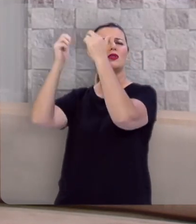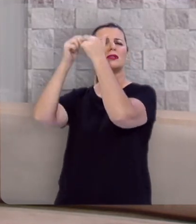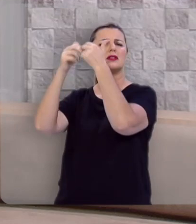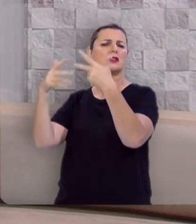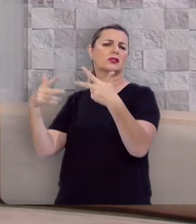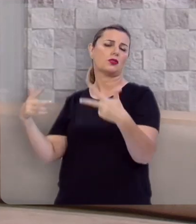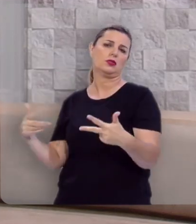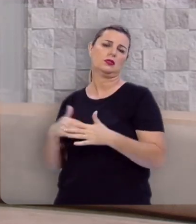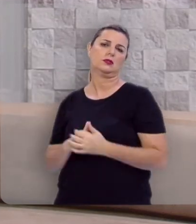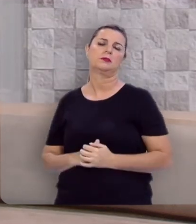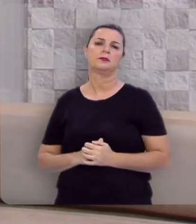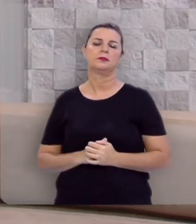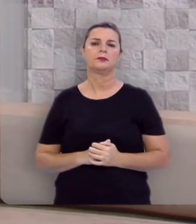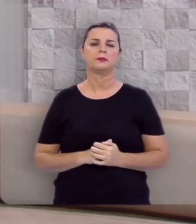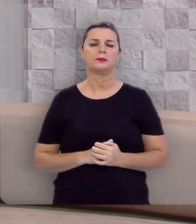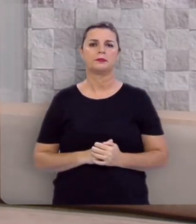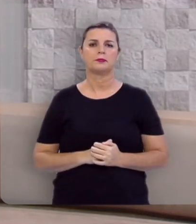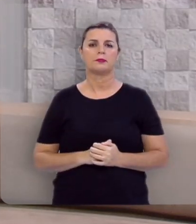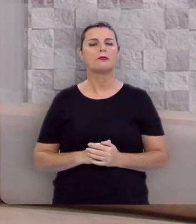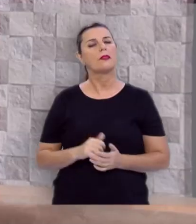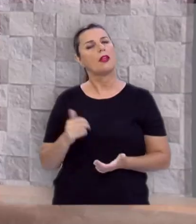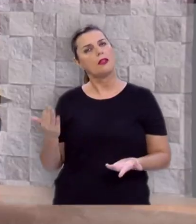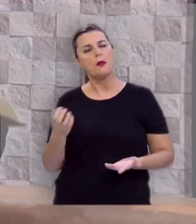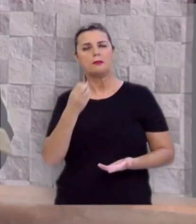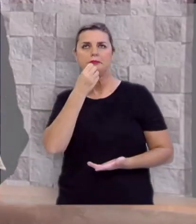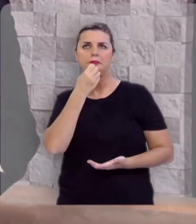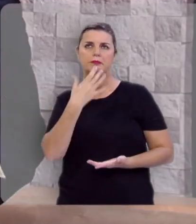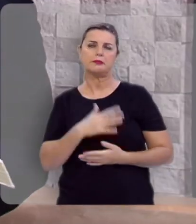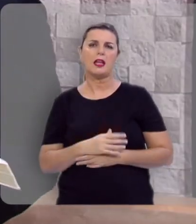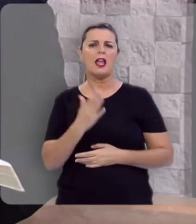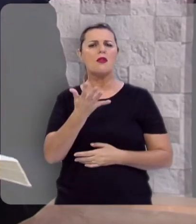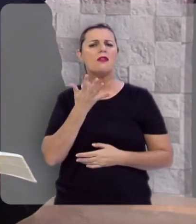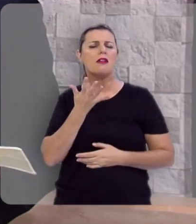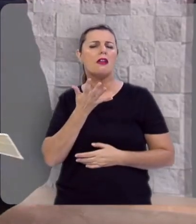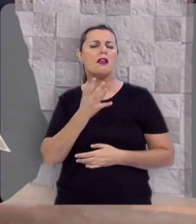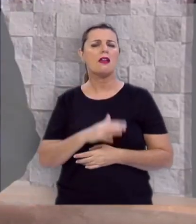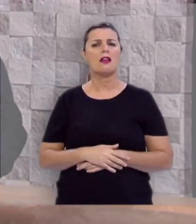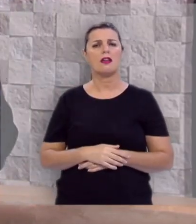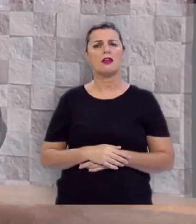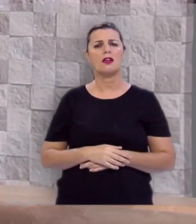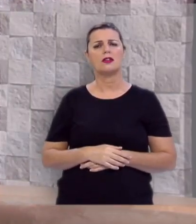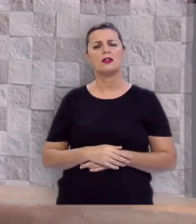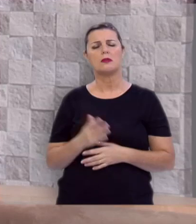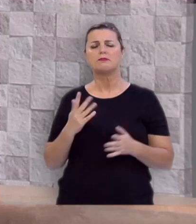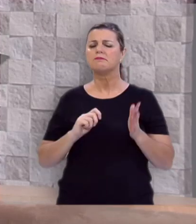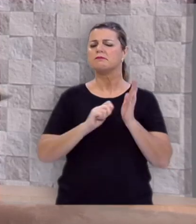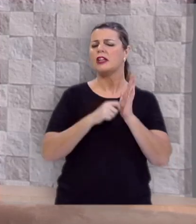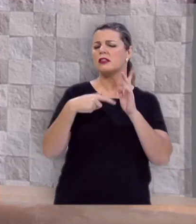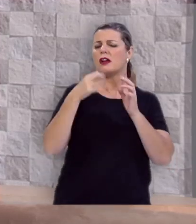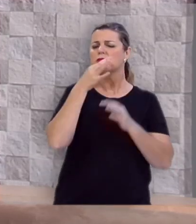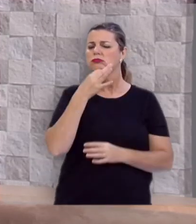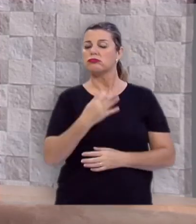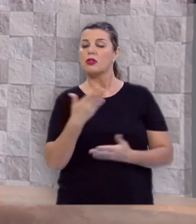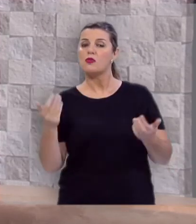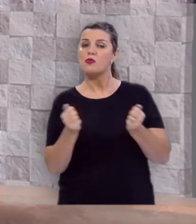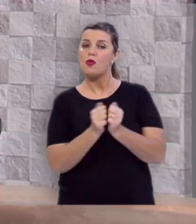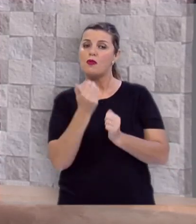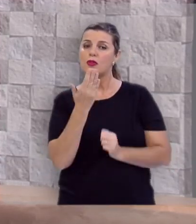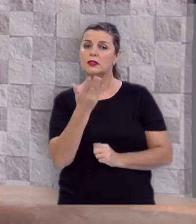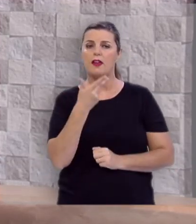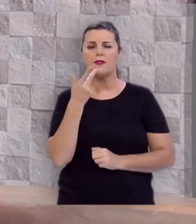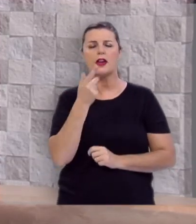principado e potestade. Pois bem, gente, então eu quero fechar este argumento com